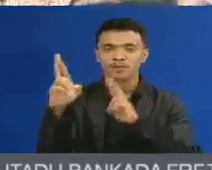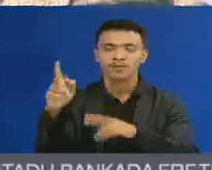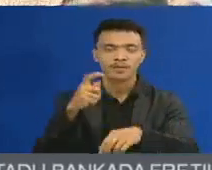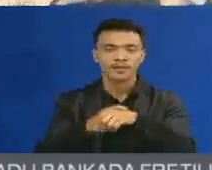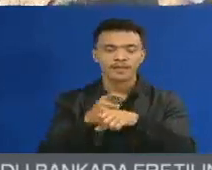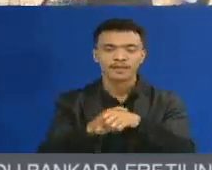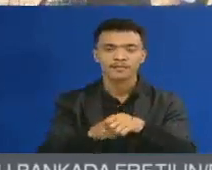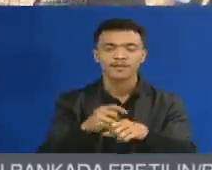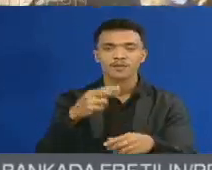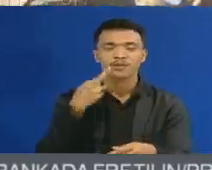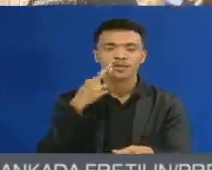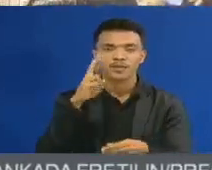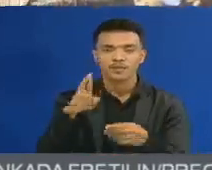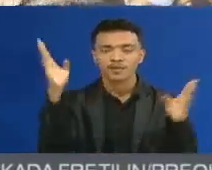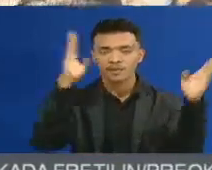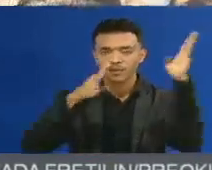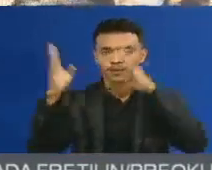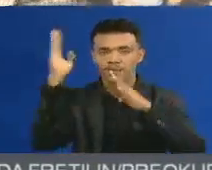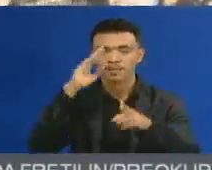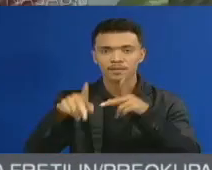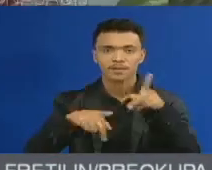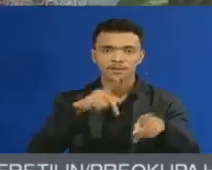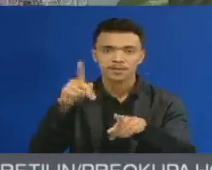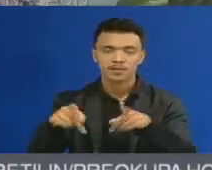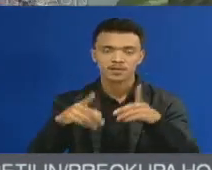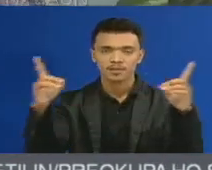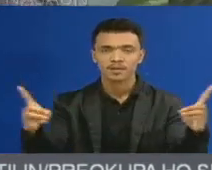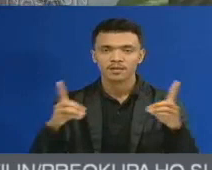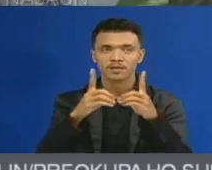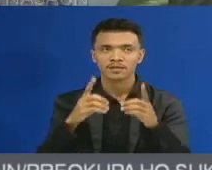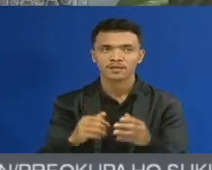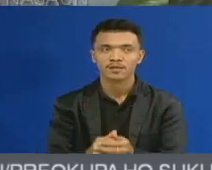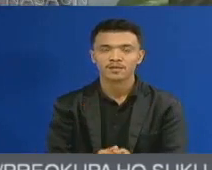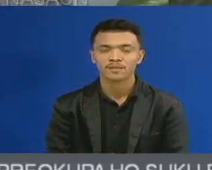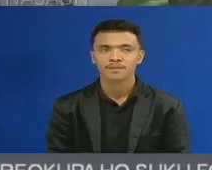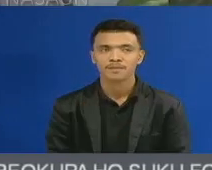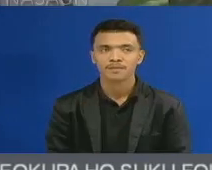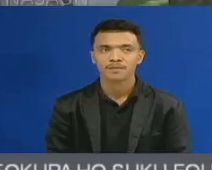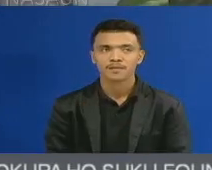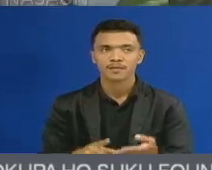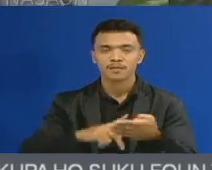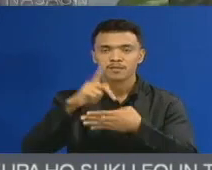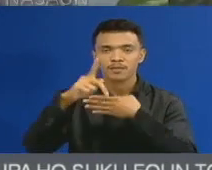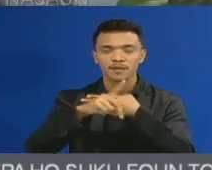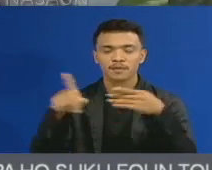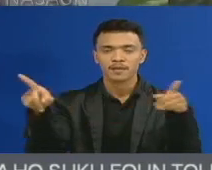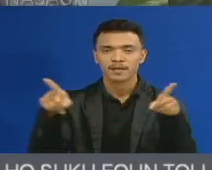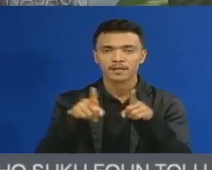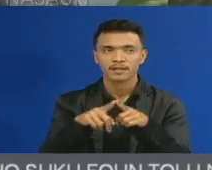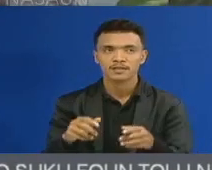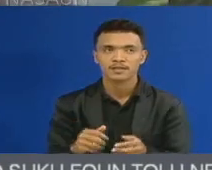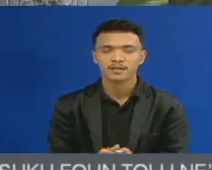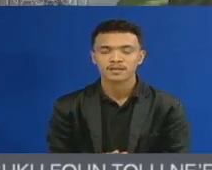tempo, pode responder ao problema que a população enfrenta. Programa Formação Iracne considera nessa